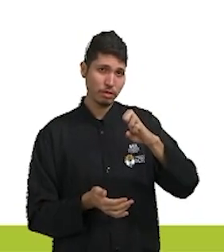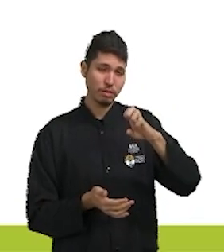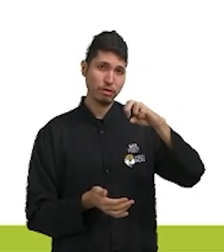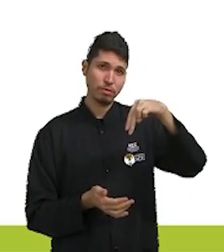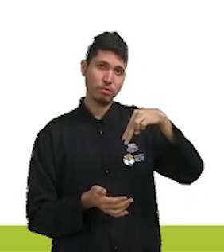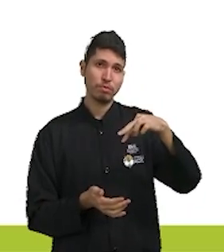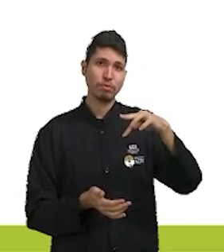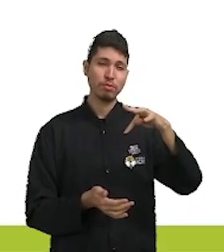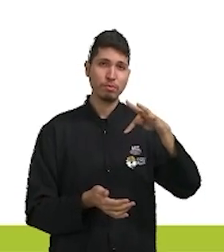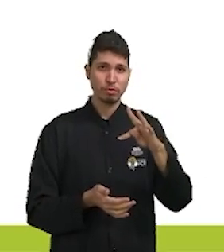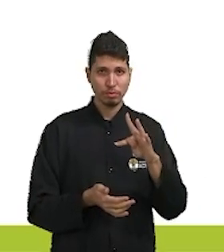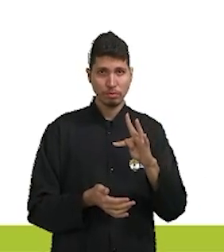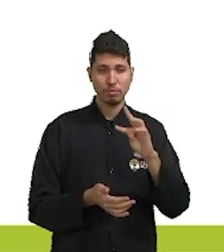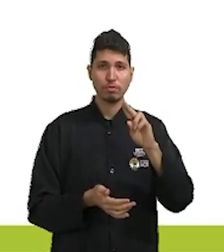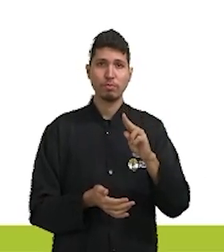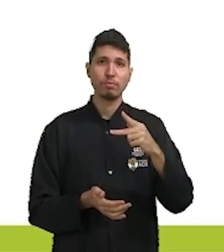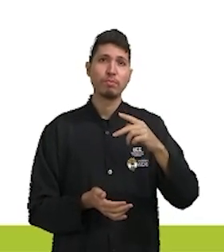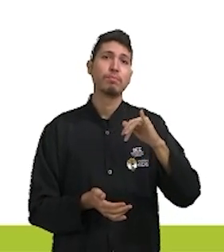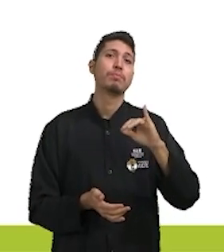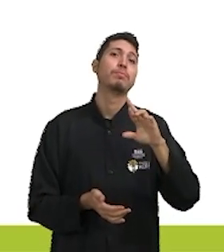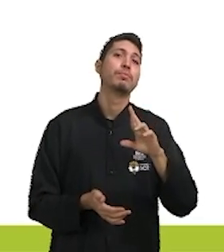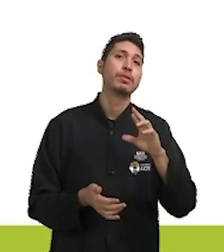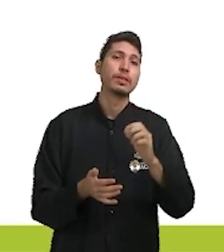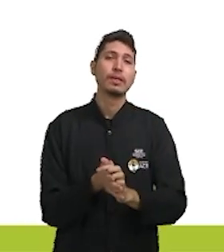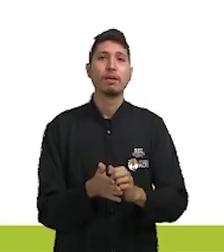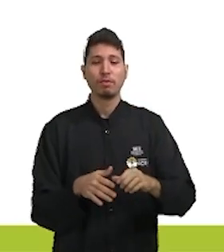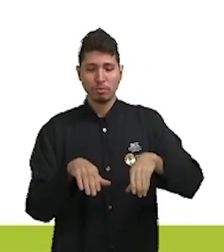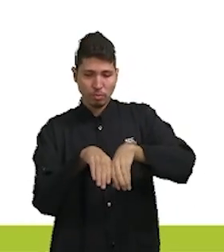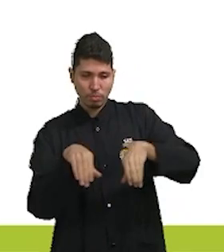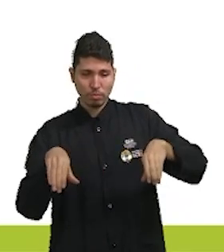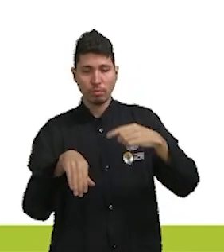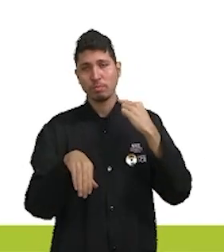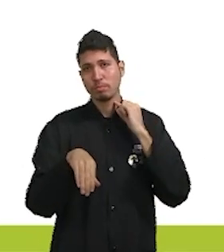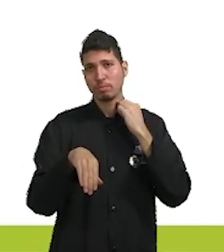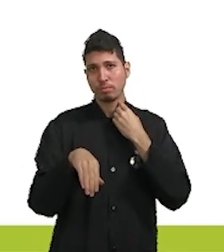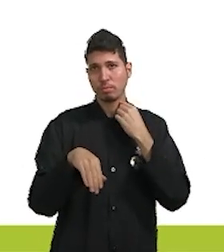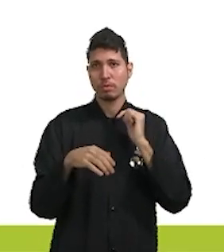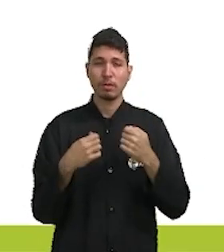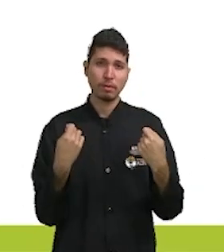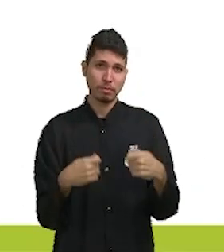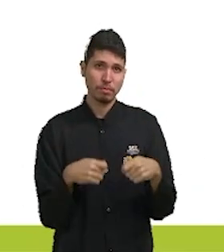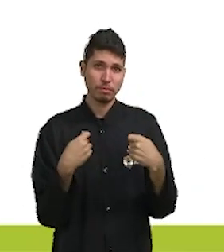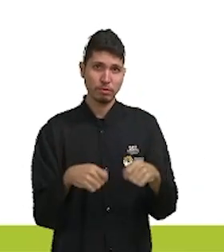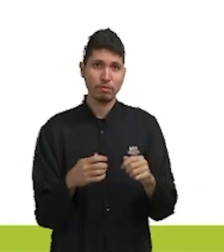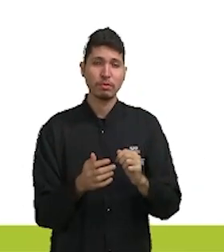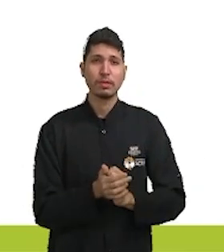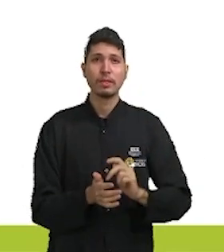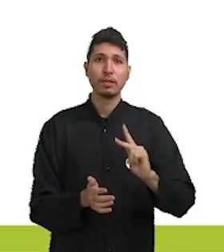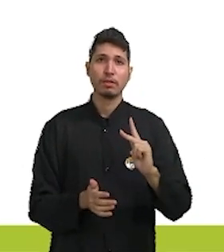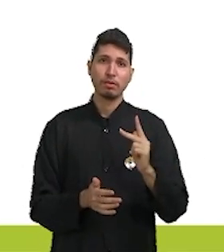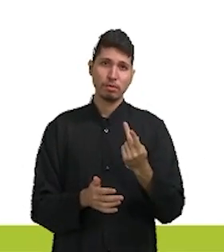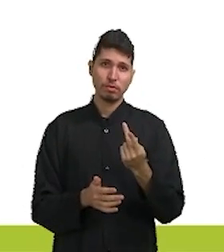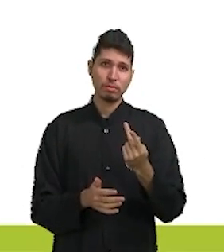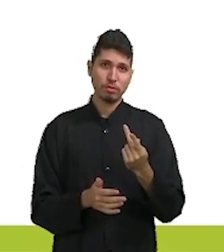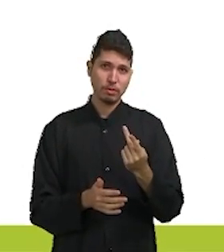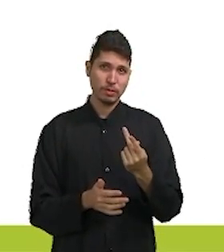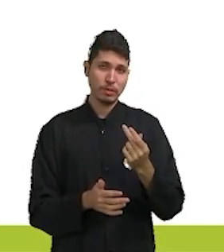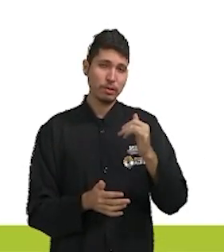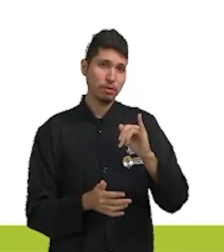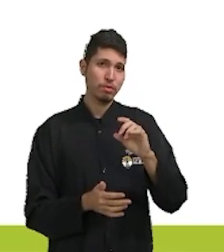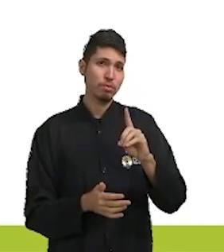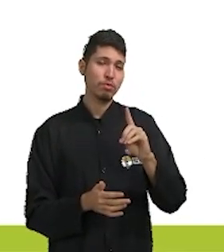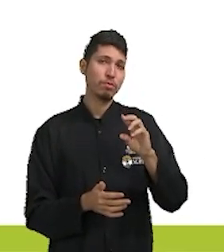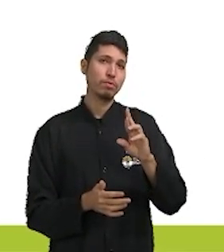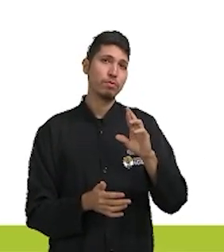residenciais, é utilizada uma mistura sólida comercial que contém hidróxido de sódio,